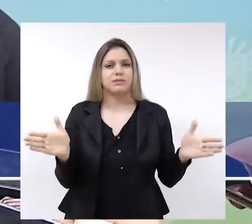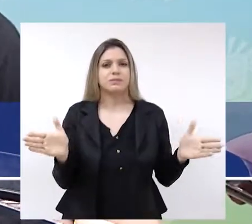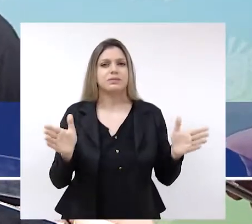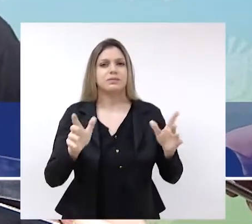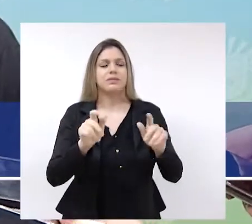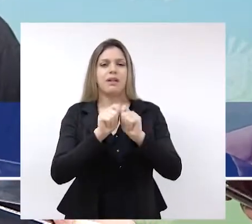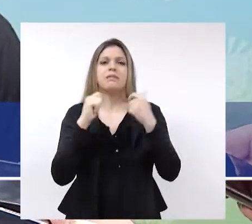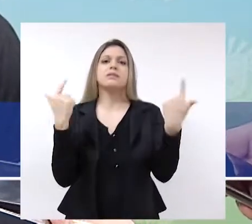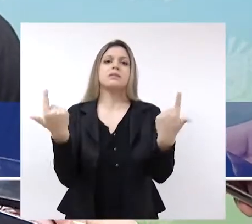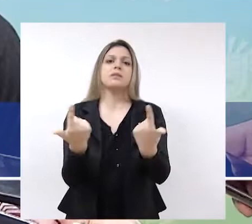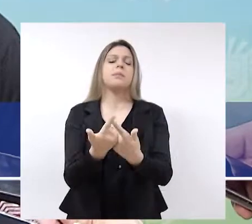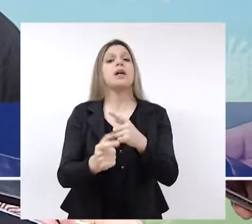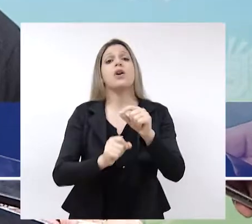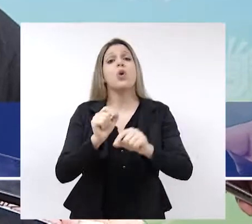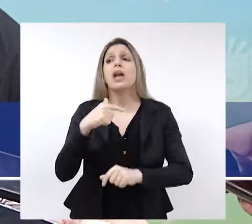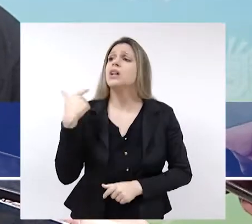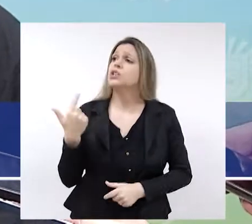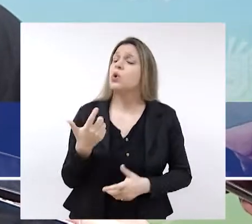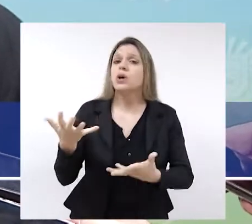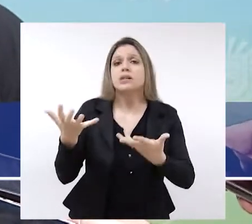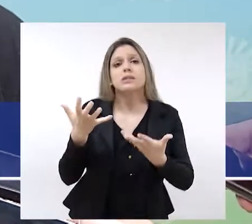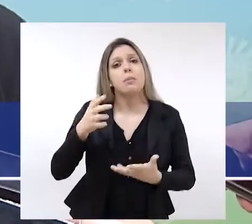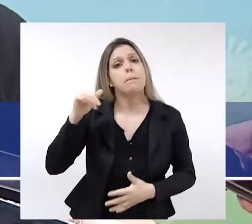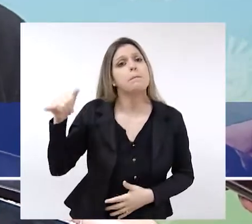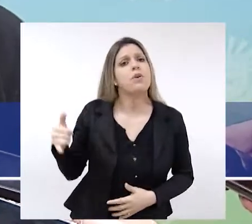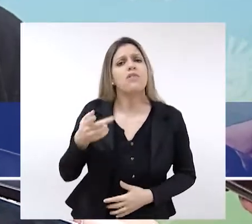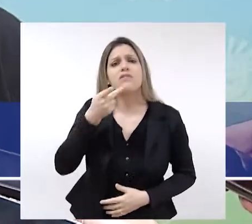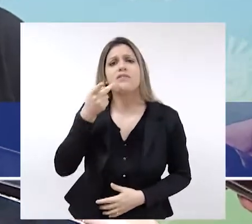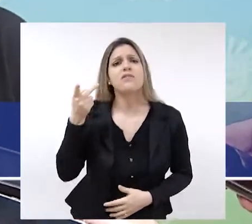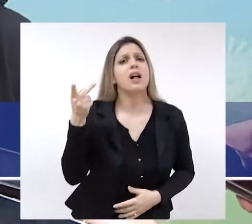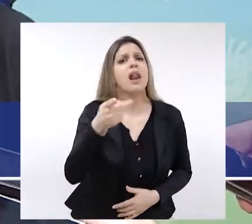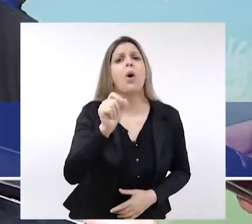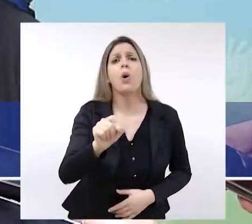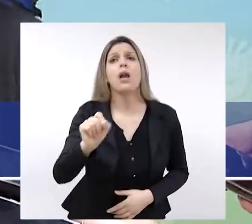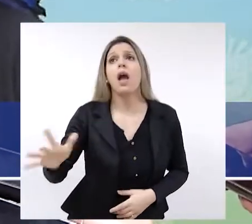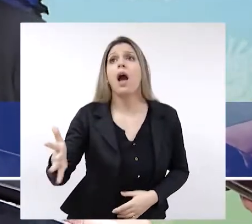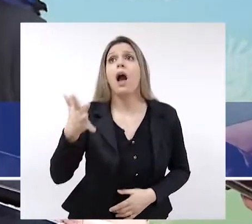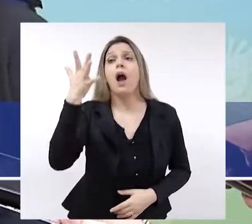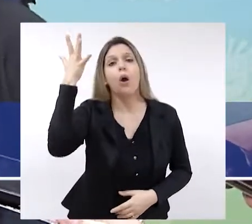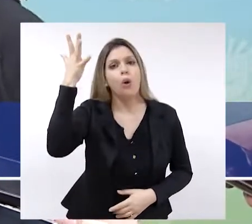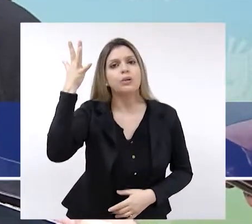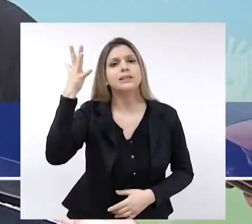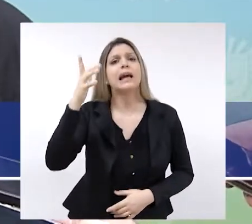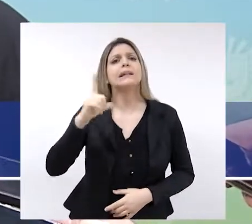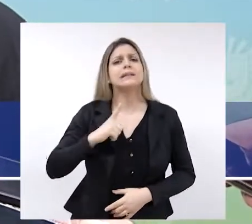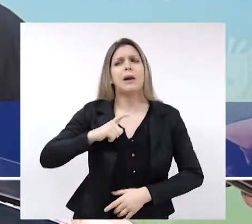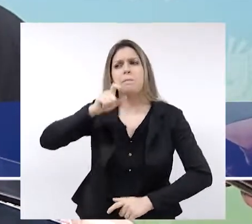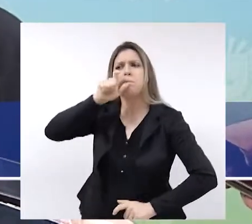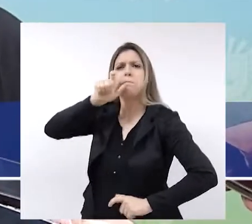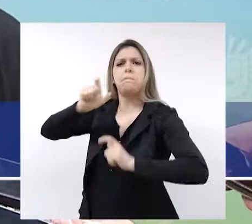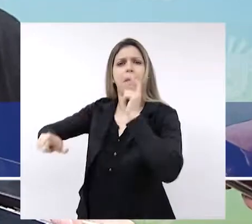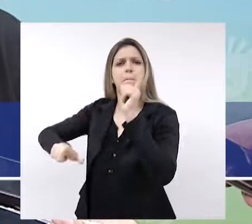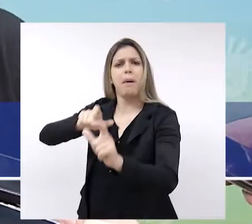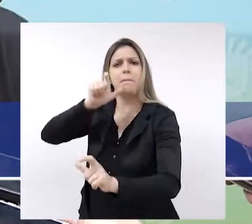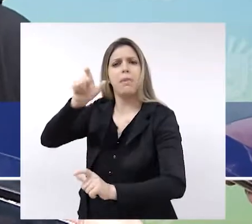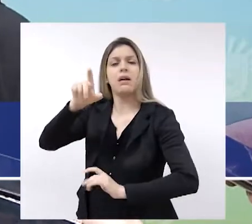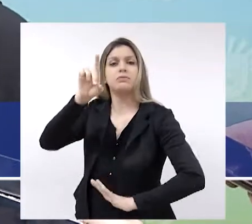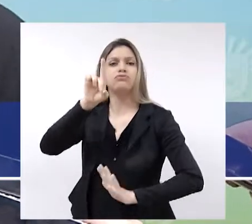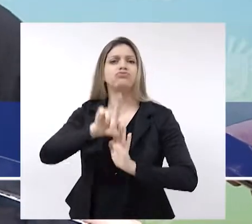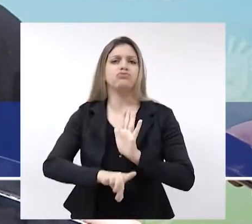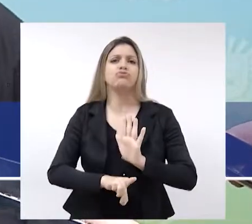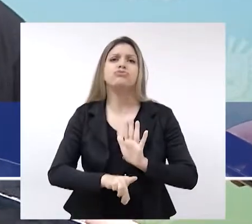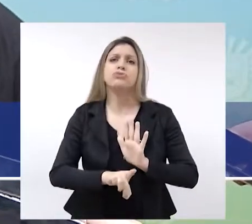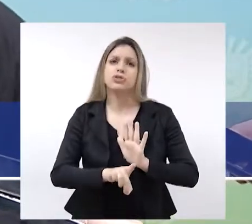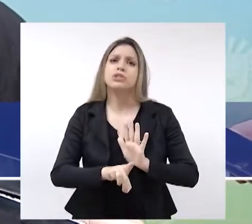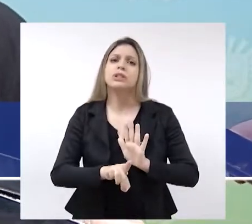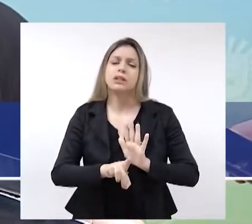abrindo as portas, para nós termos a oportunidade de dizer o que de fato está acontecendo, as ameaças contra os nossos